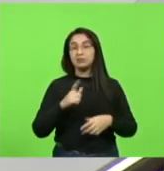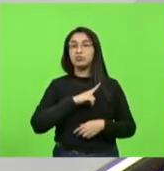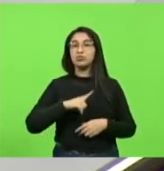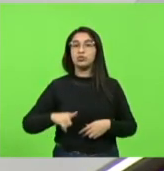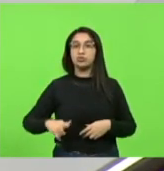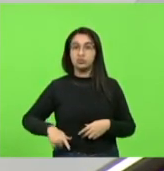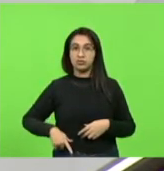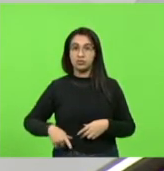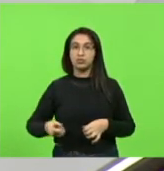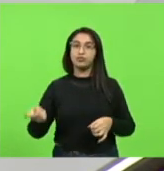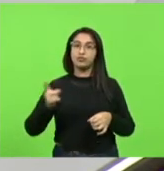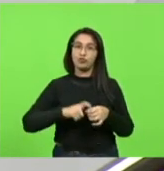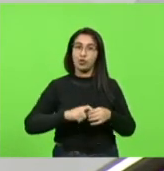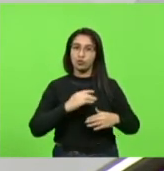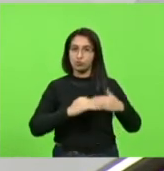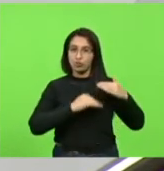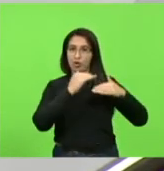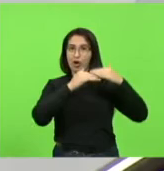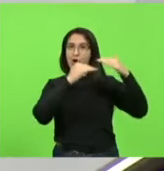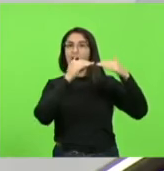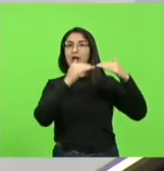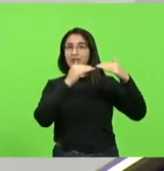povo volte